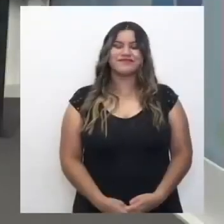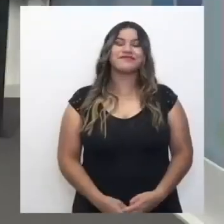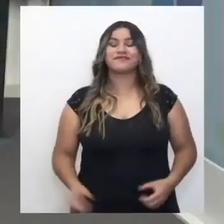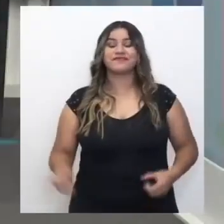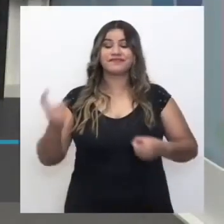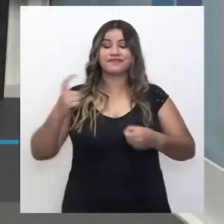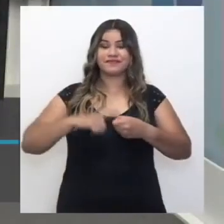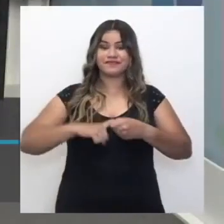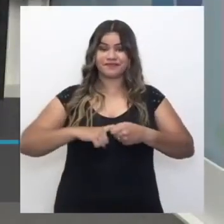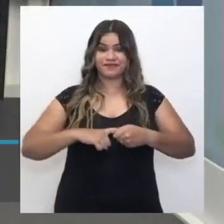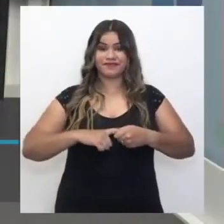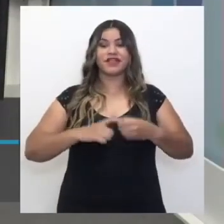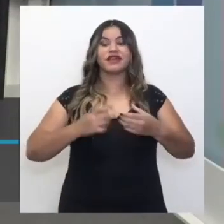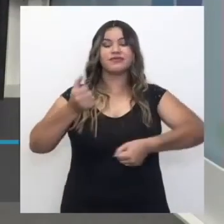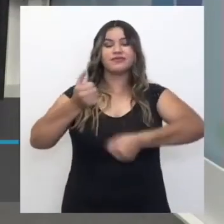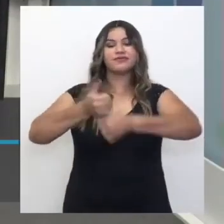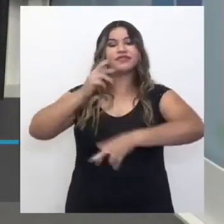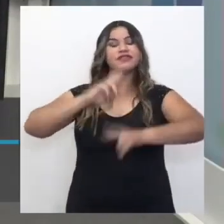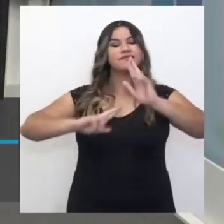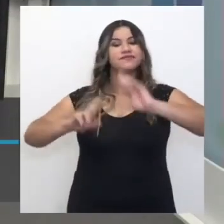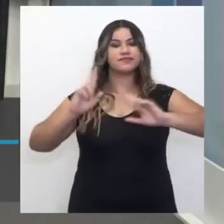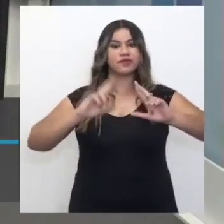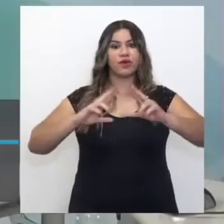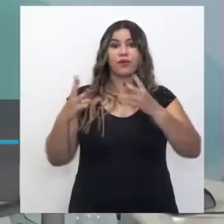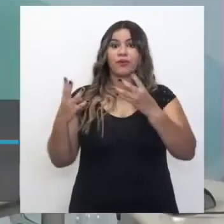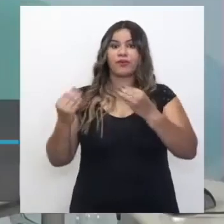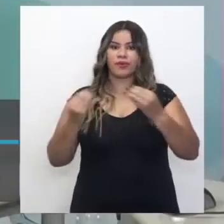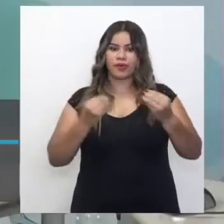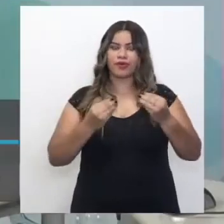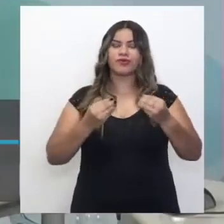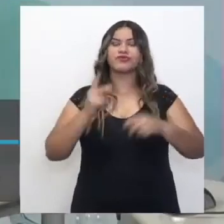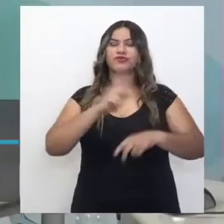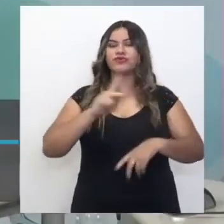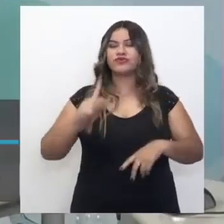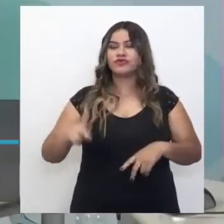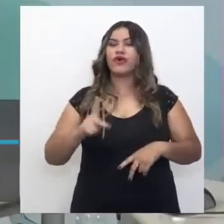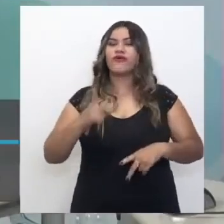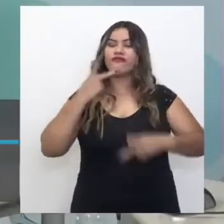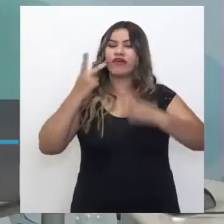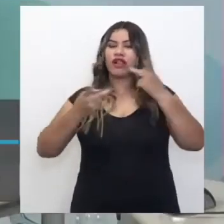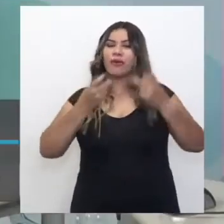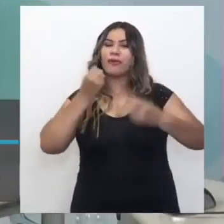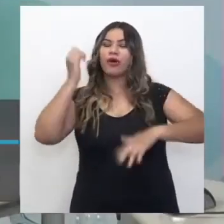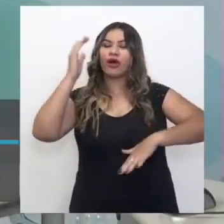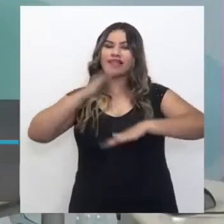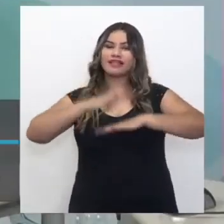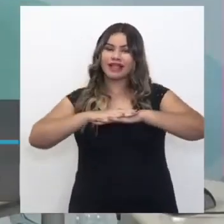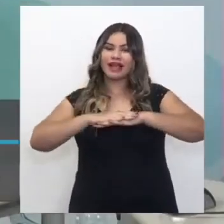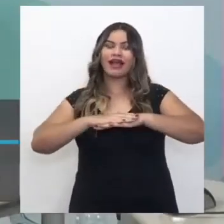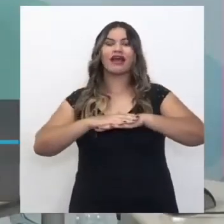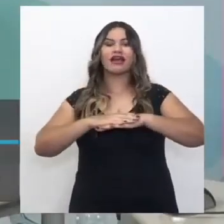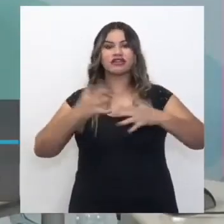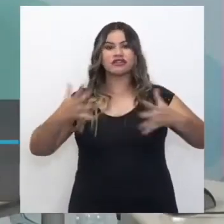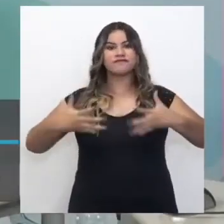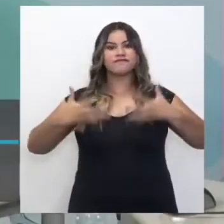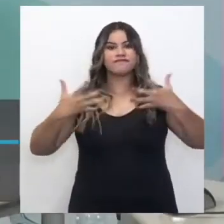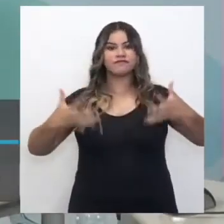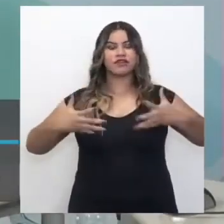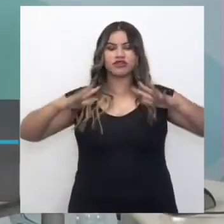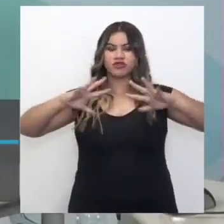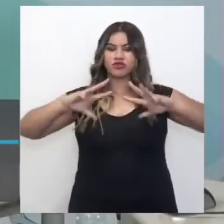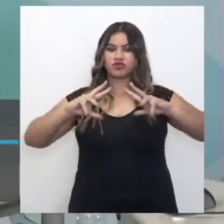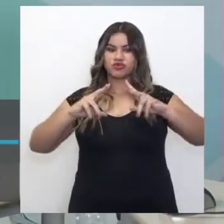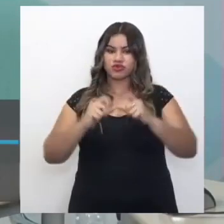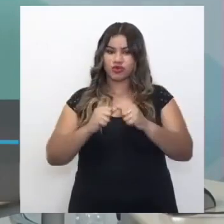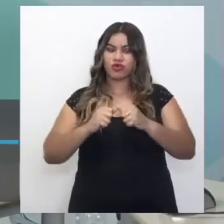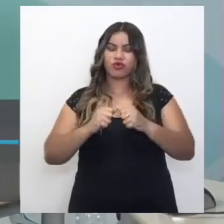Voltamos para a interação. Os professores já estão aqui nos desejando uma boa tarde e estimulando a garotada a ir produzir